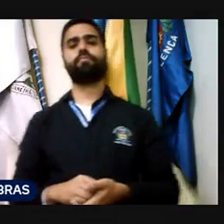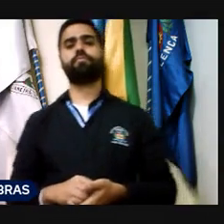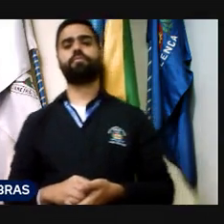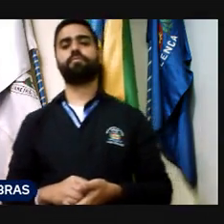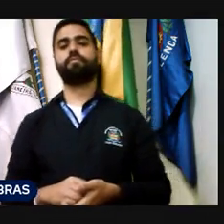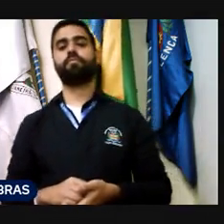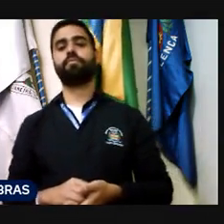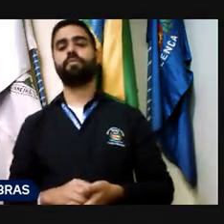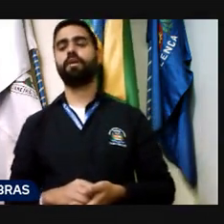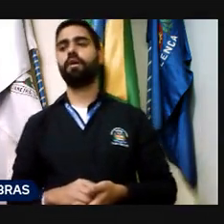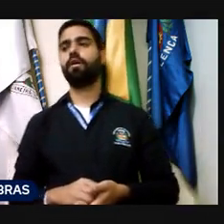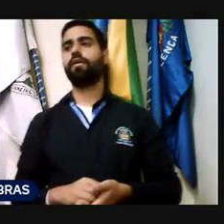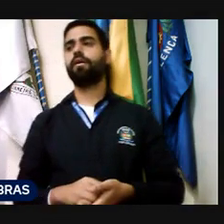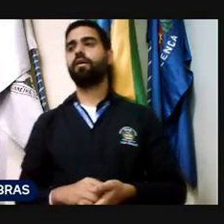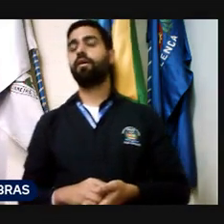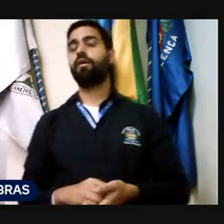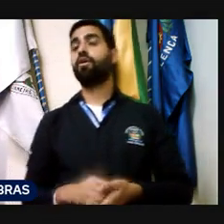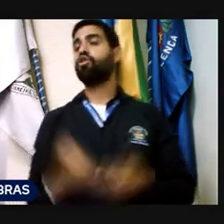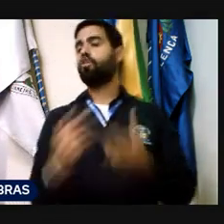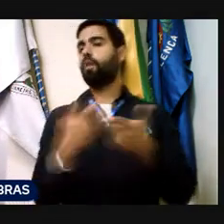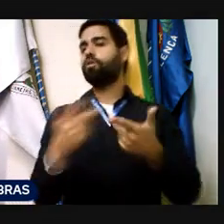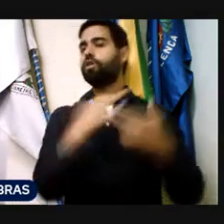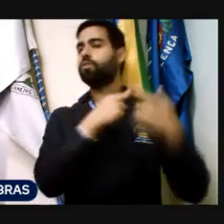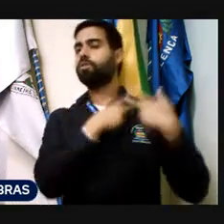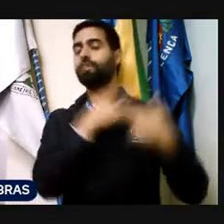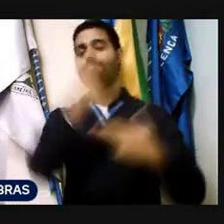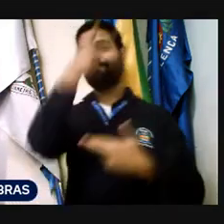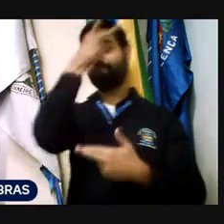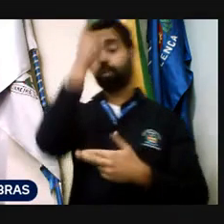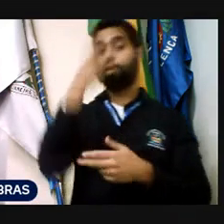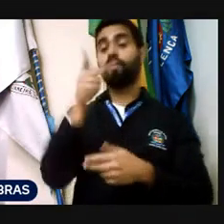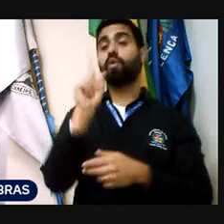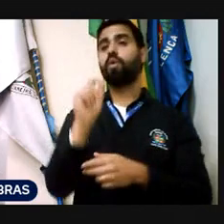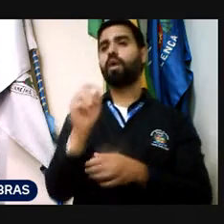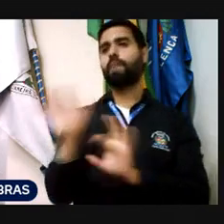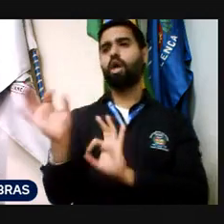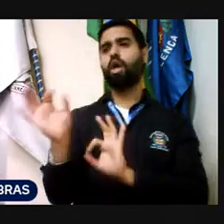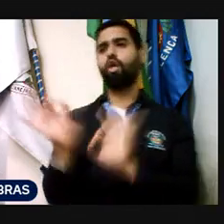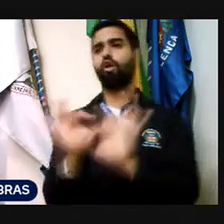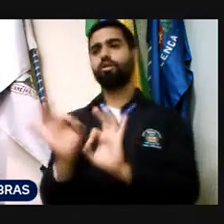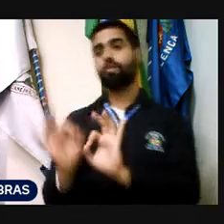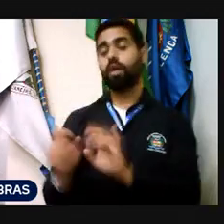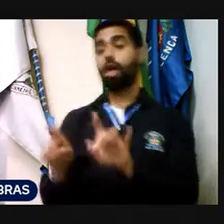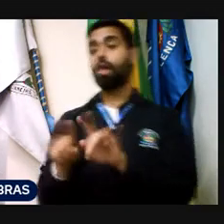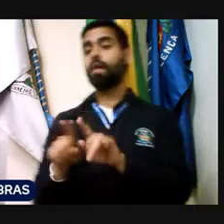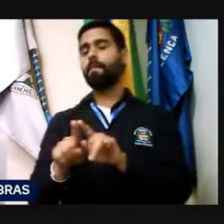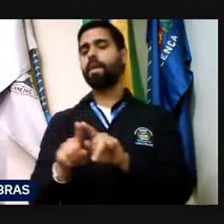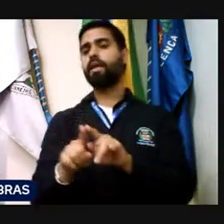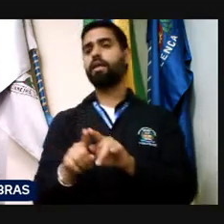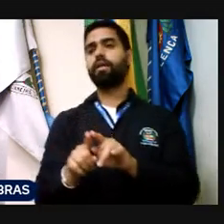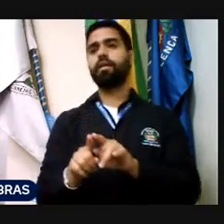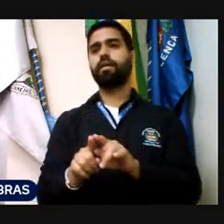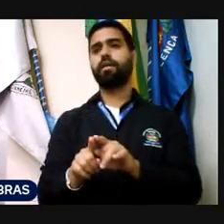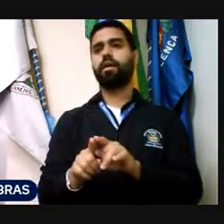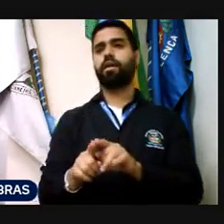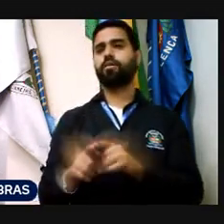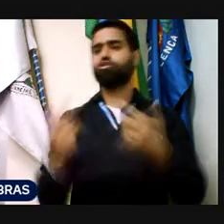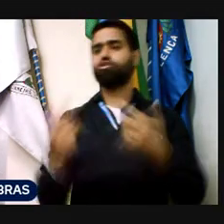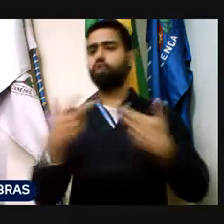análise, versa sobre questão essencialmente administrativa, dispondo sobre a organização e funcionamento da máquina